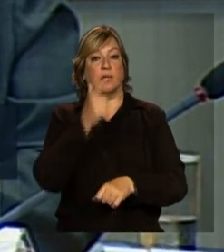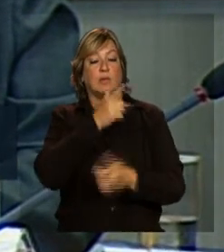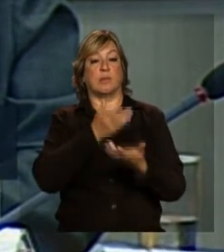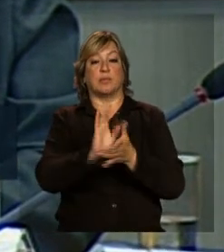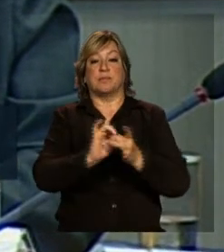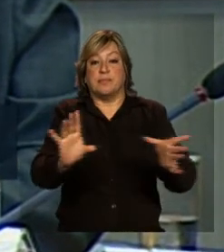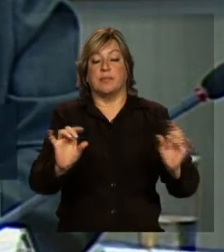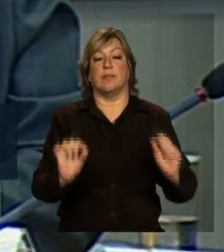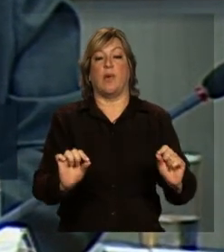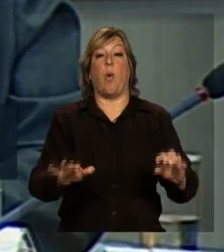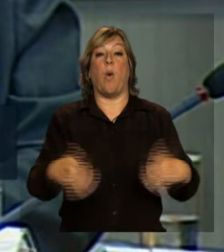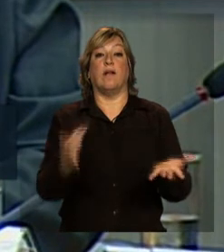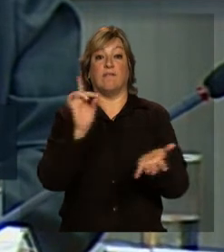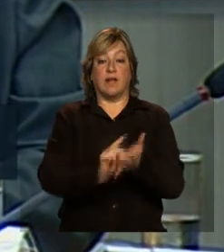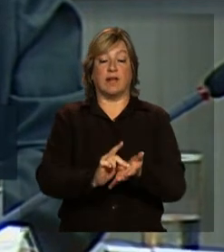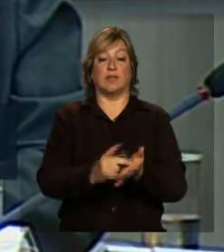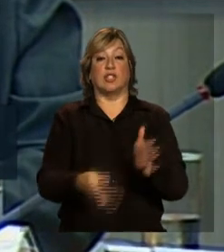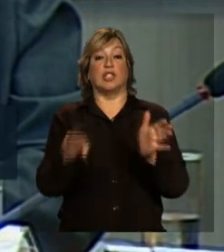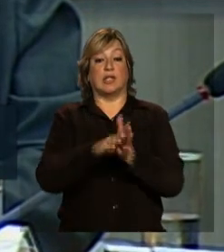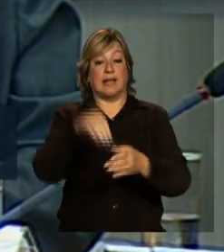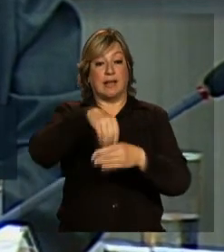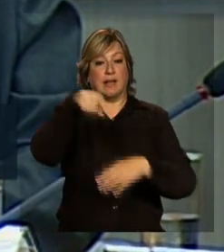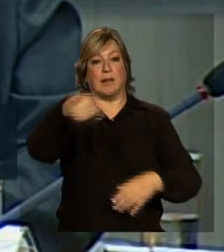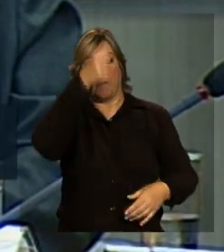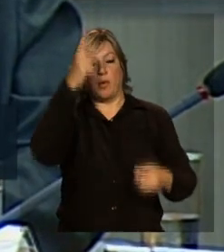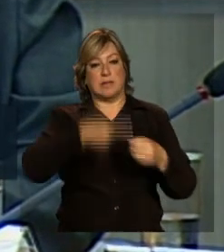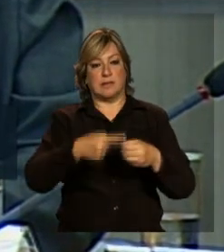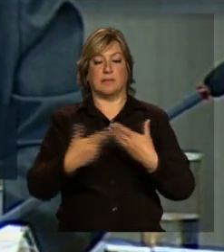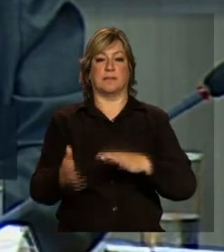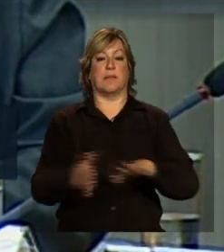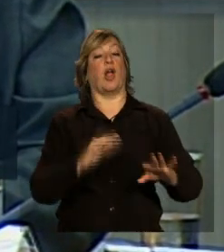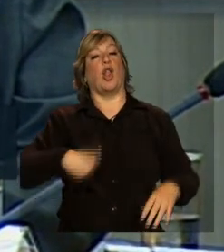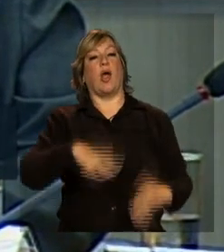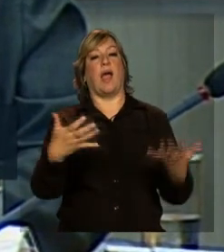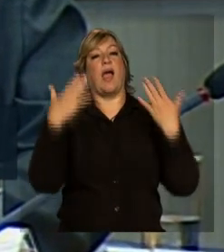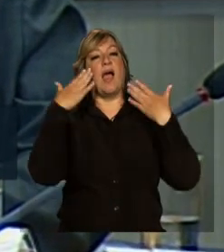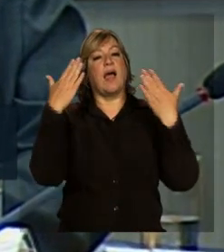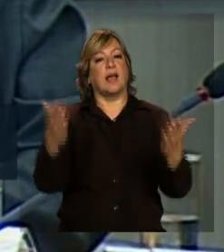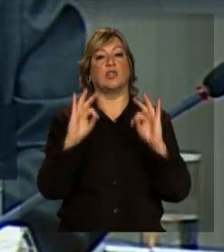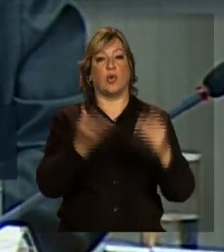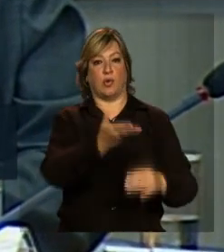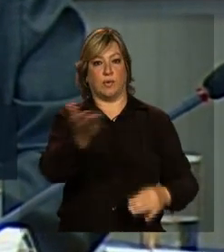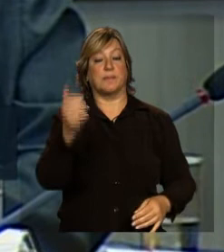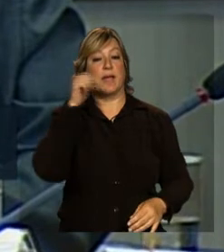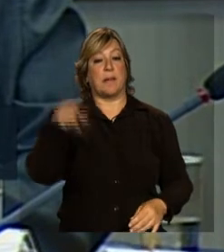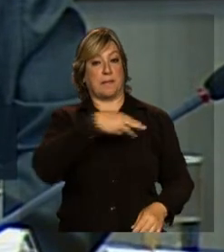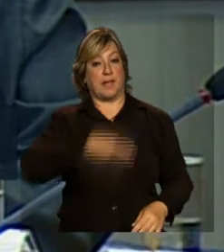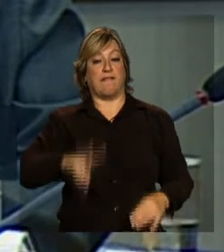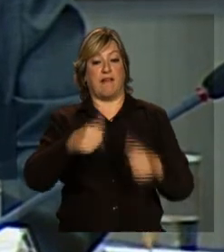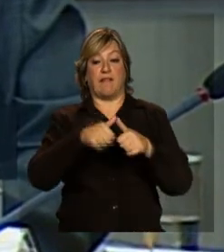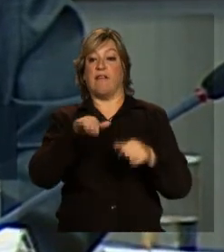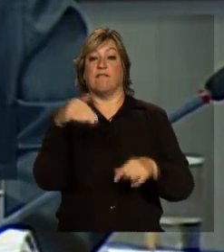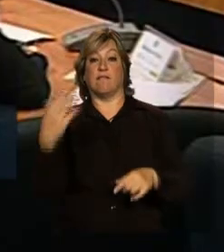contabiliza quando, de fato, chega no município, enfim. Bem, nós queremos agradecer a todos. A ministra vai ficar ainda aqui fora,